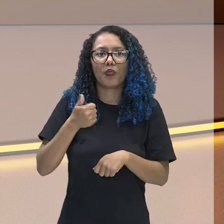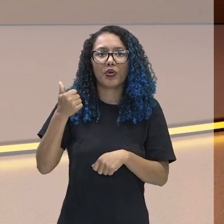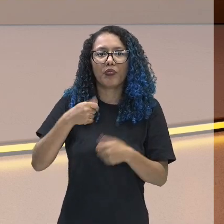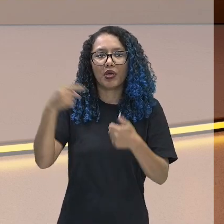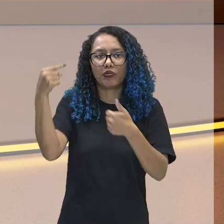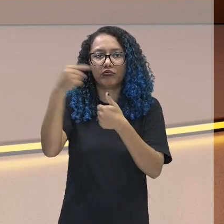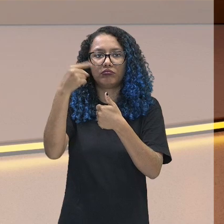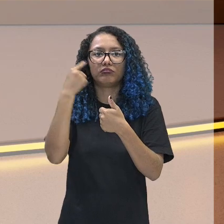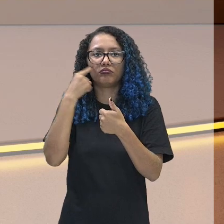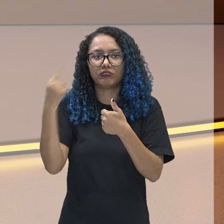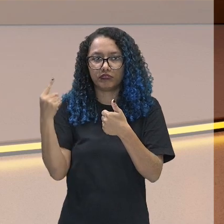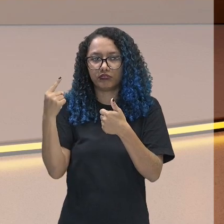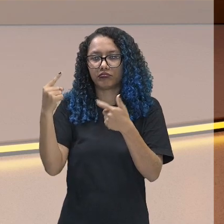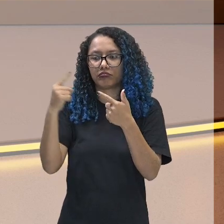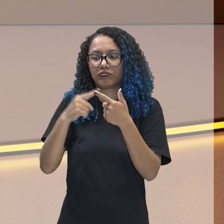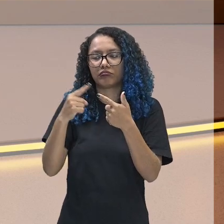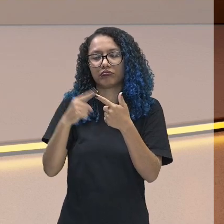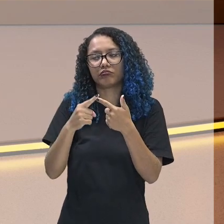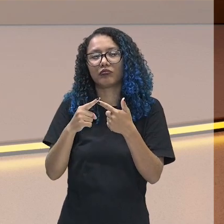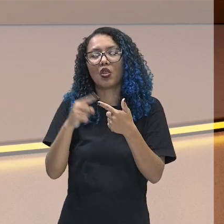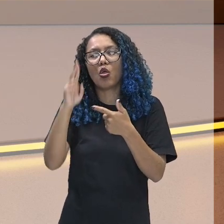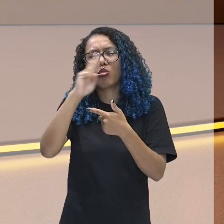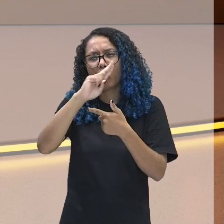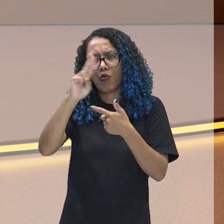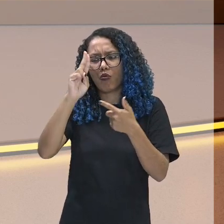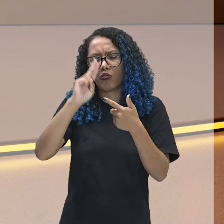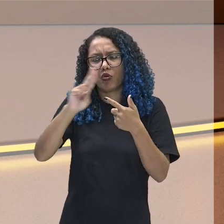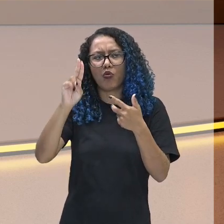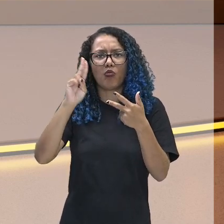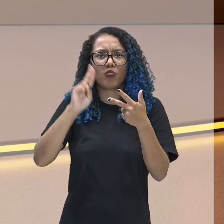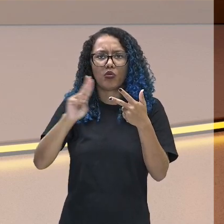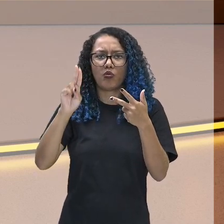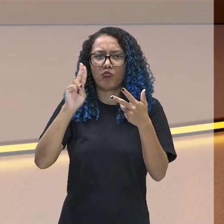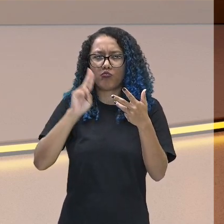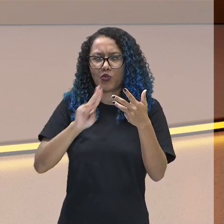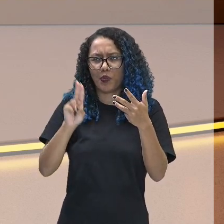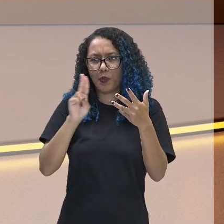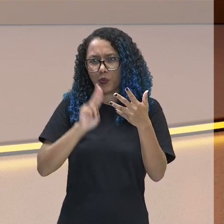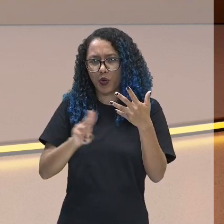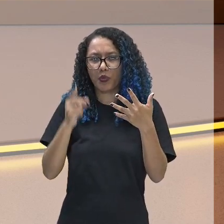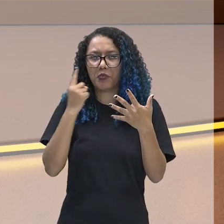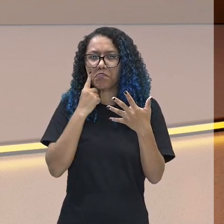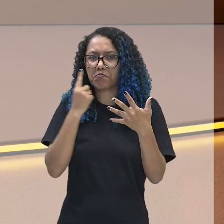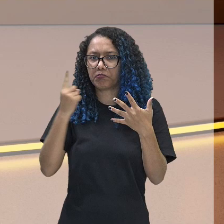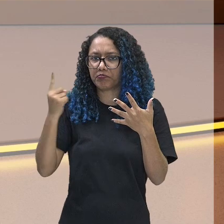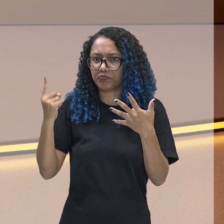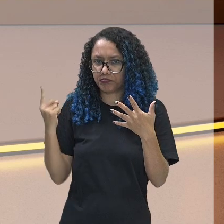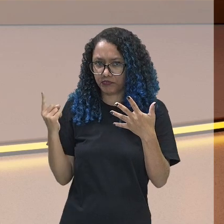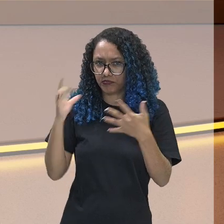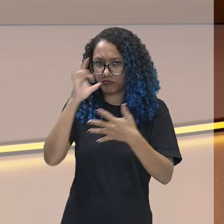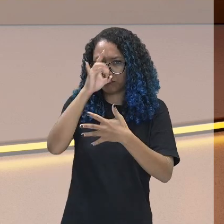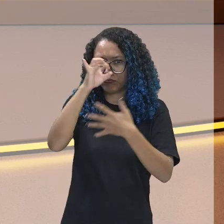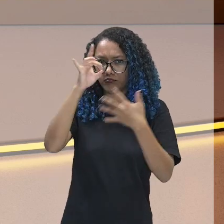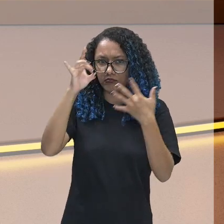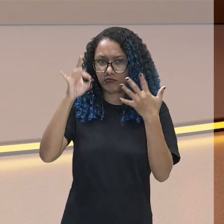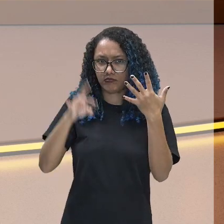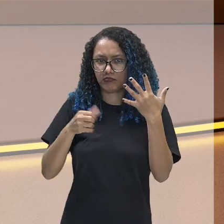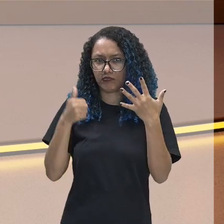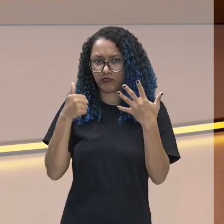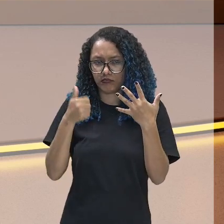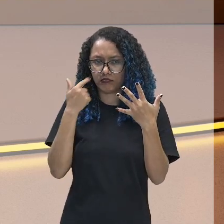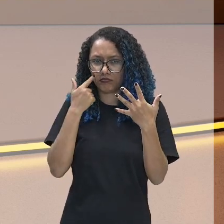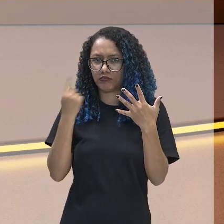depois o Homem erectus, posteriormente o Homem neandertal, o Homo sapiens e